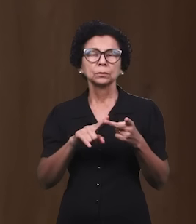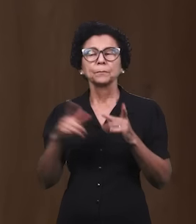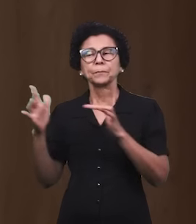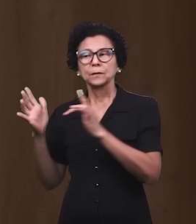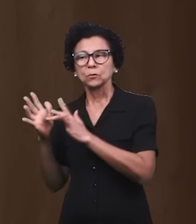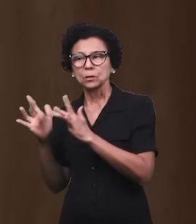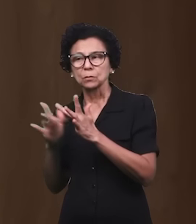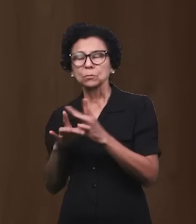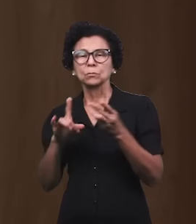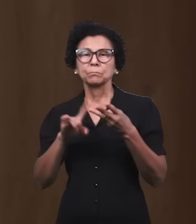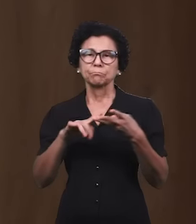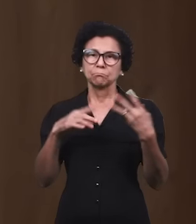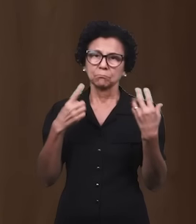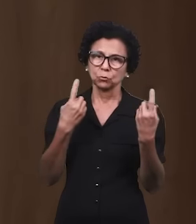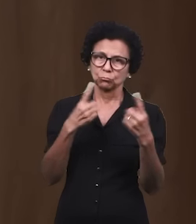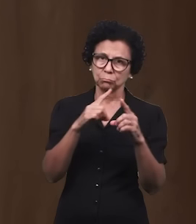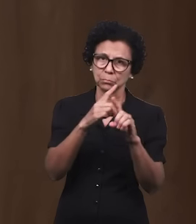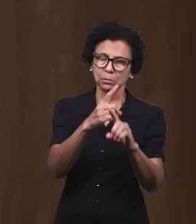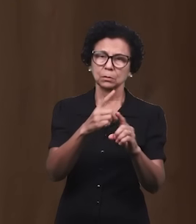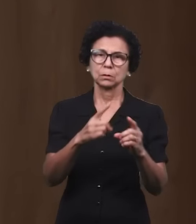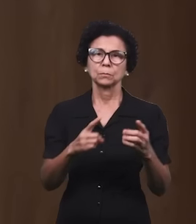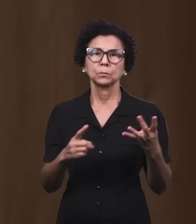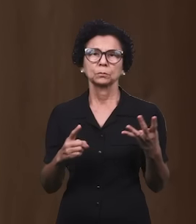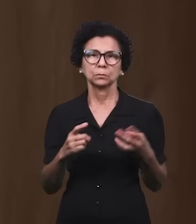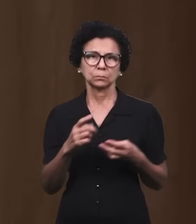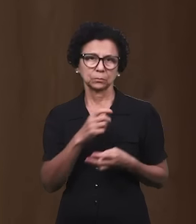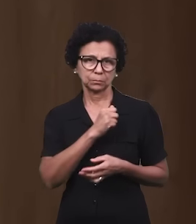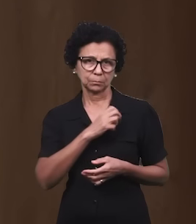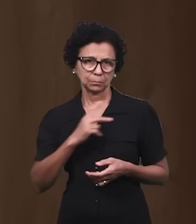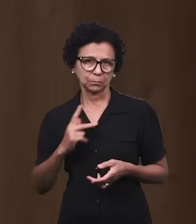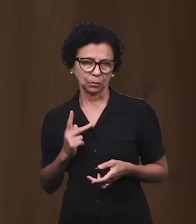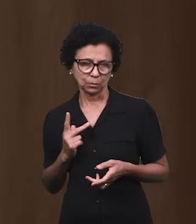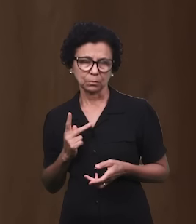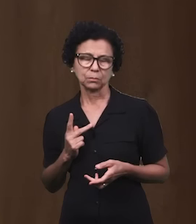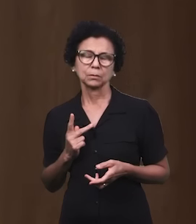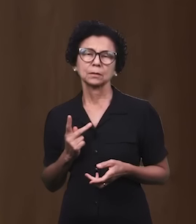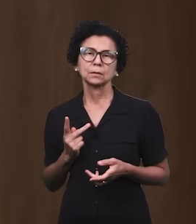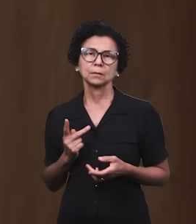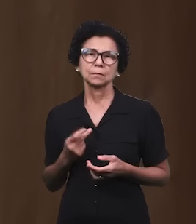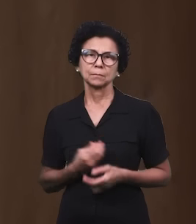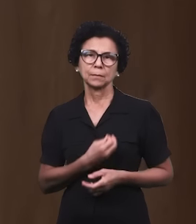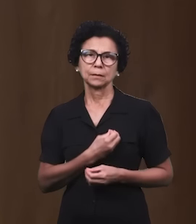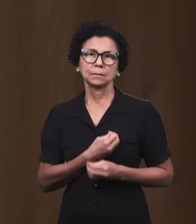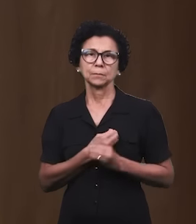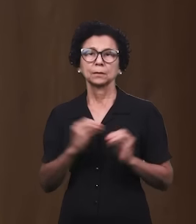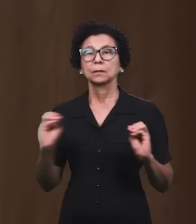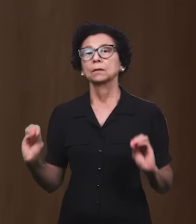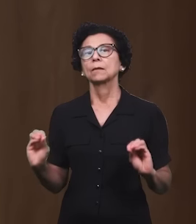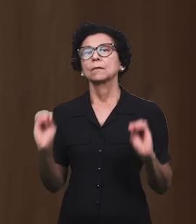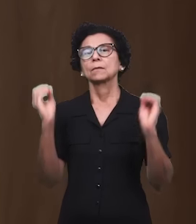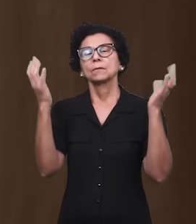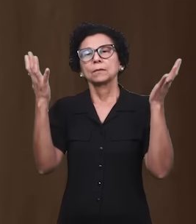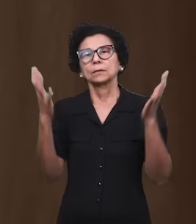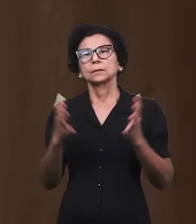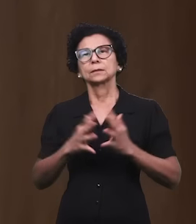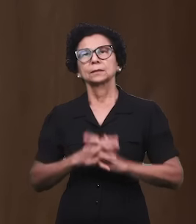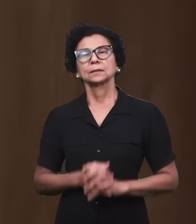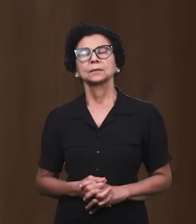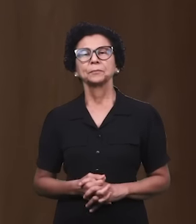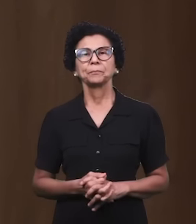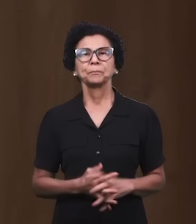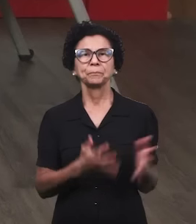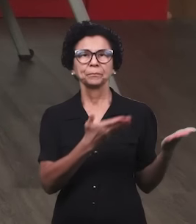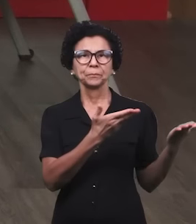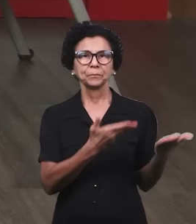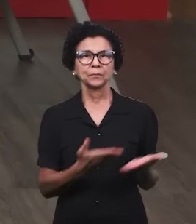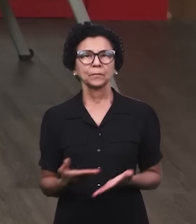ali os seus discípulos e os seus apóstolos nessa festa. Estou aqui com o